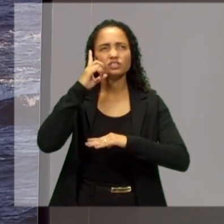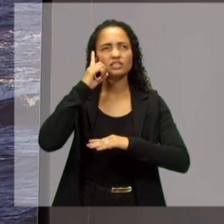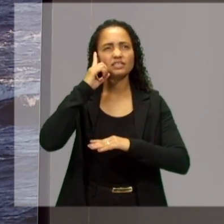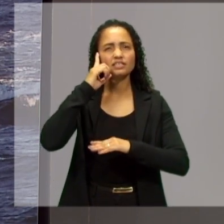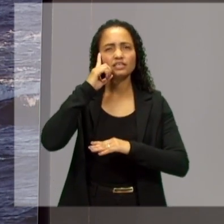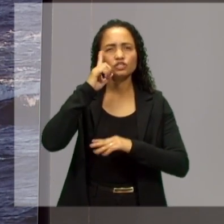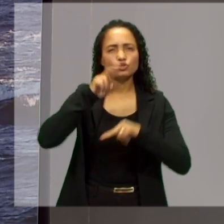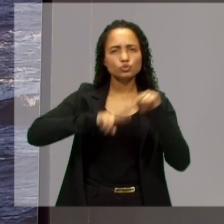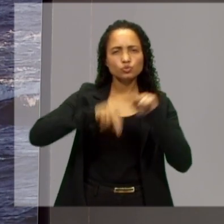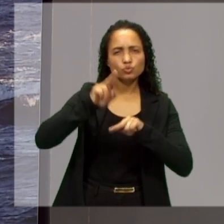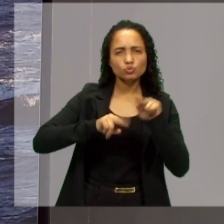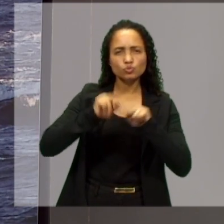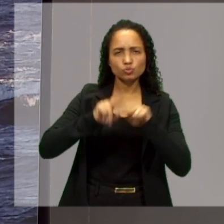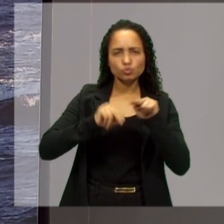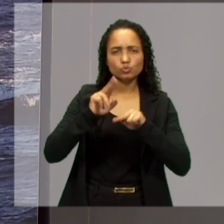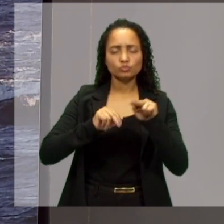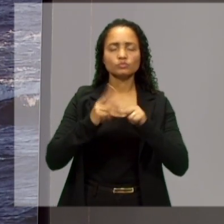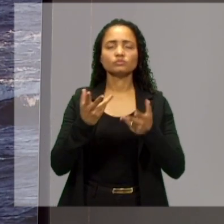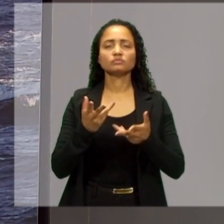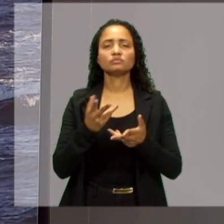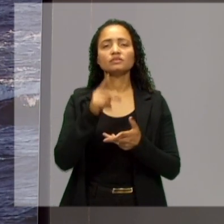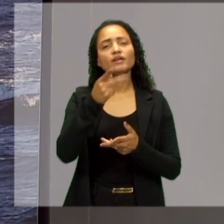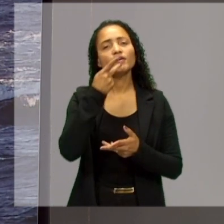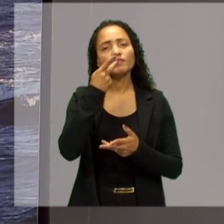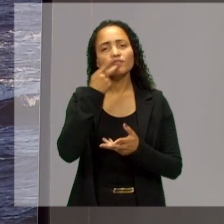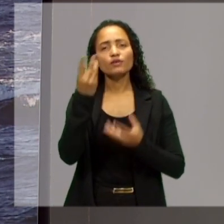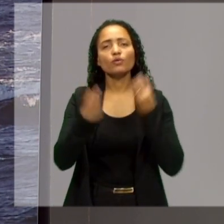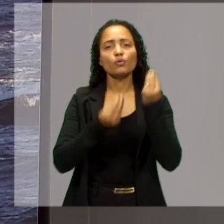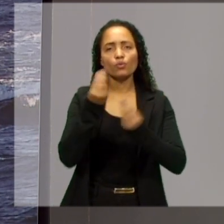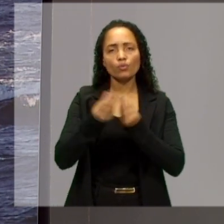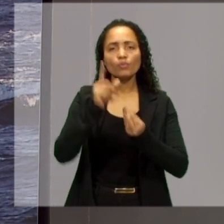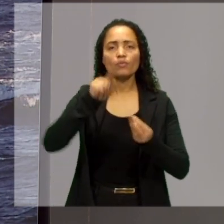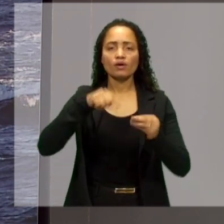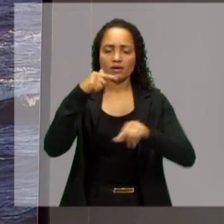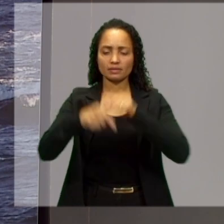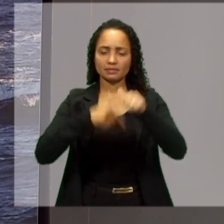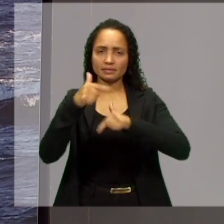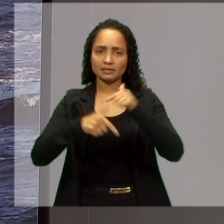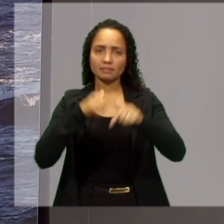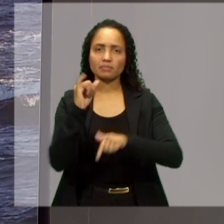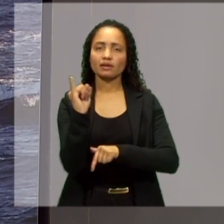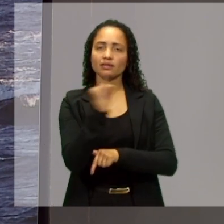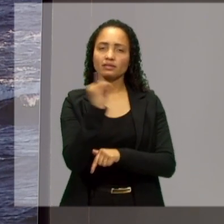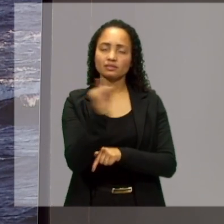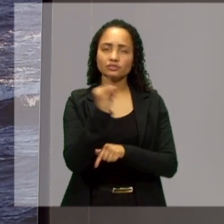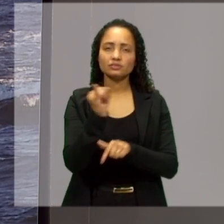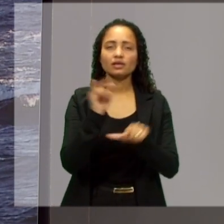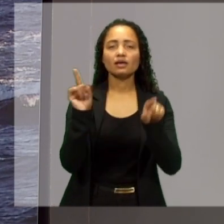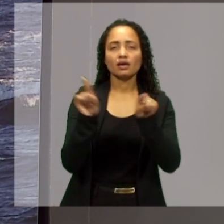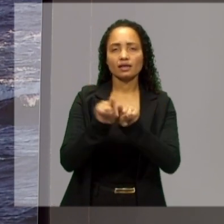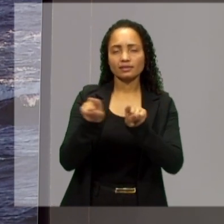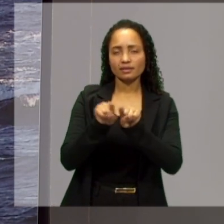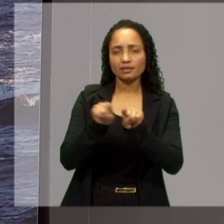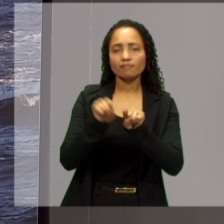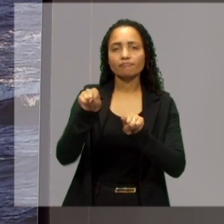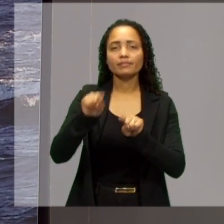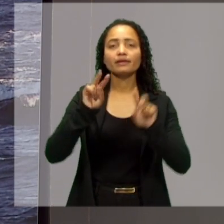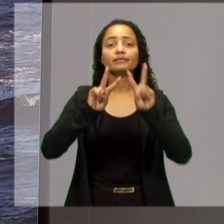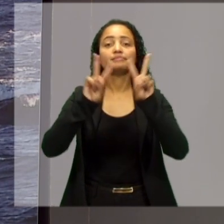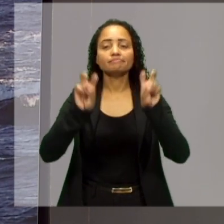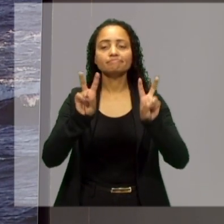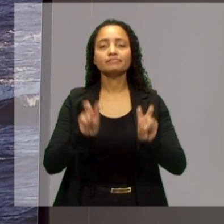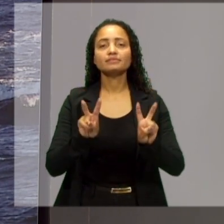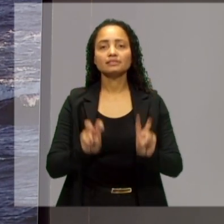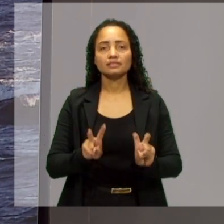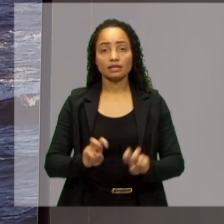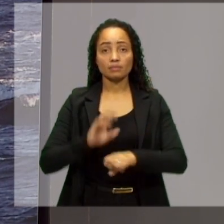sobre a atuação daqui da unidade aqui de Itajaí e conceitos gerais da Defensoria. E